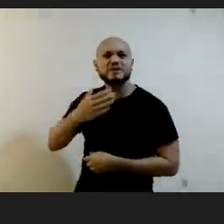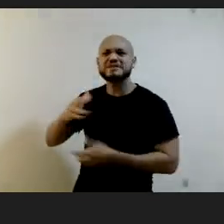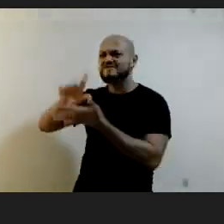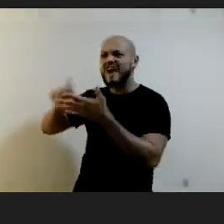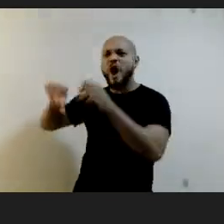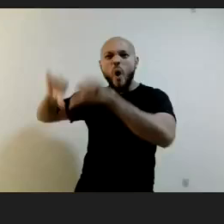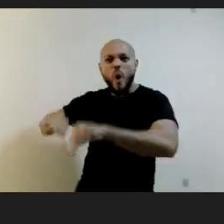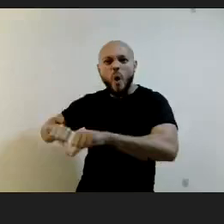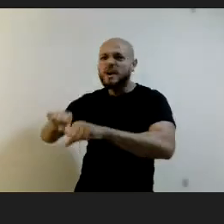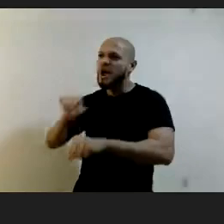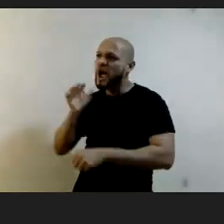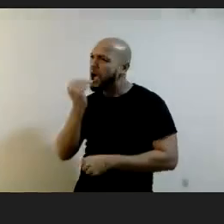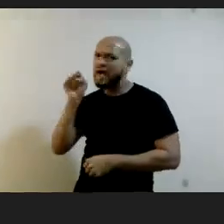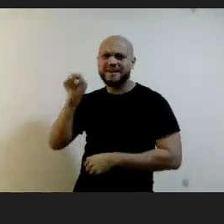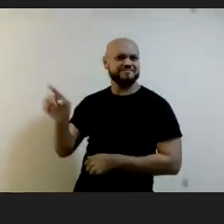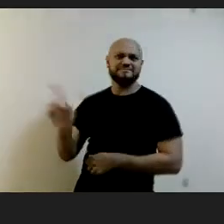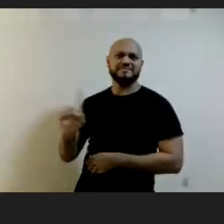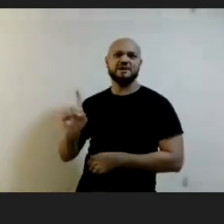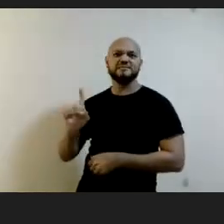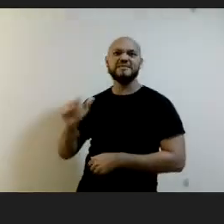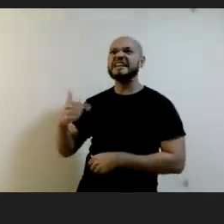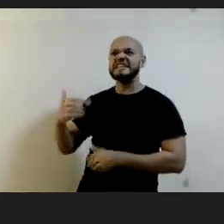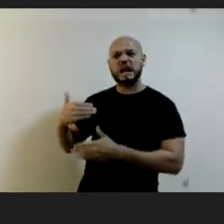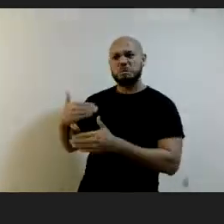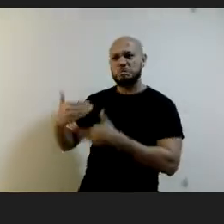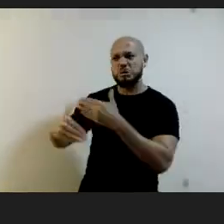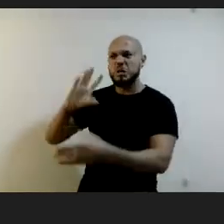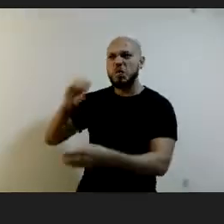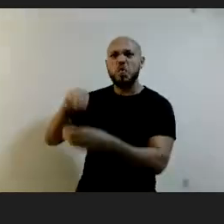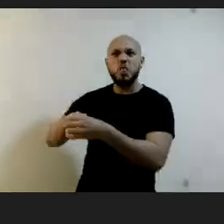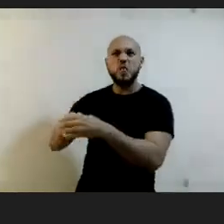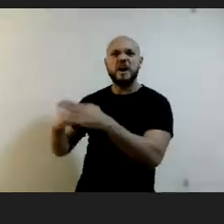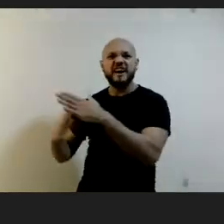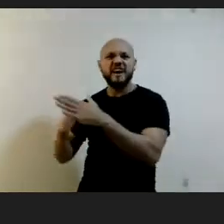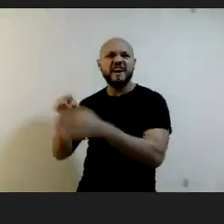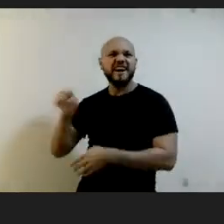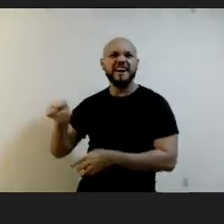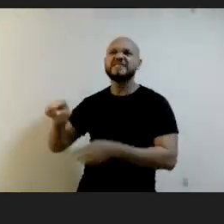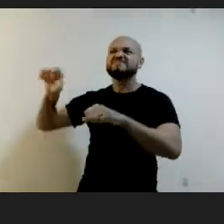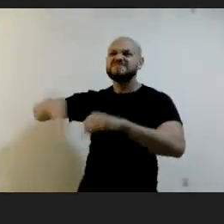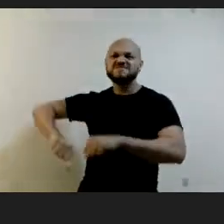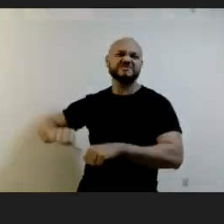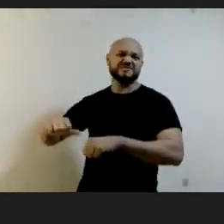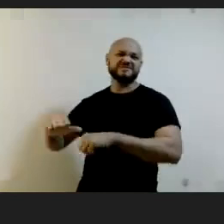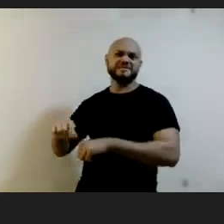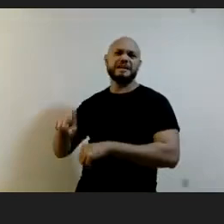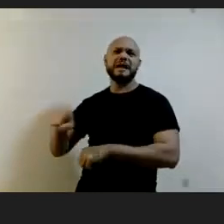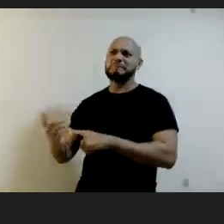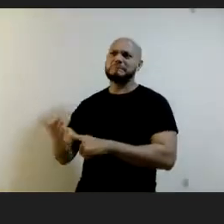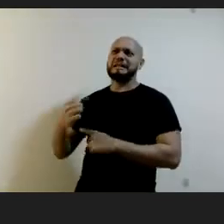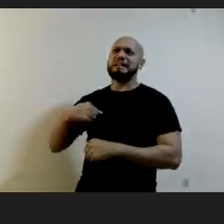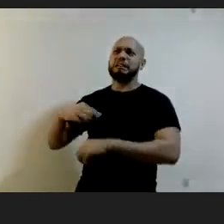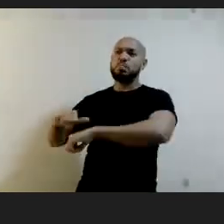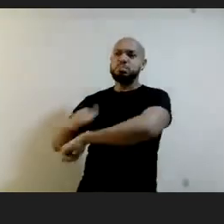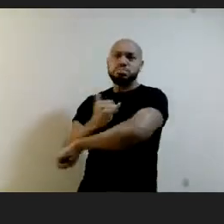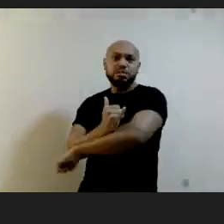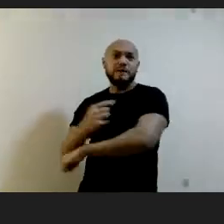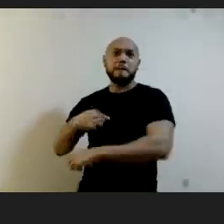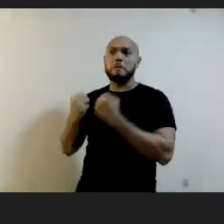os microprocessados e têm uma piora da qualidade de vida e aumento da